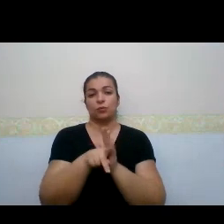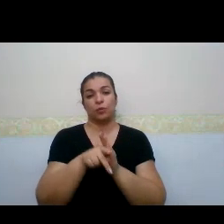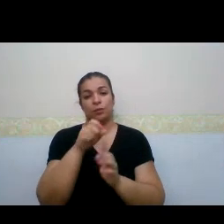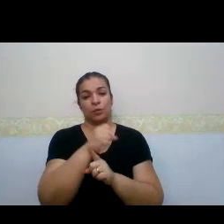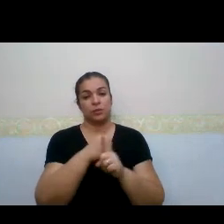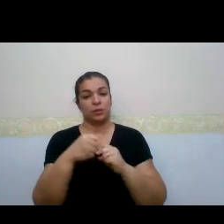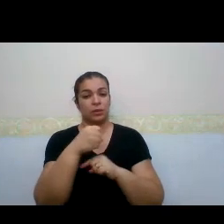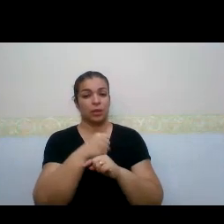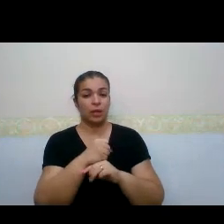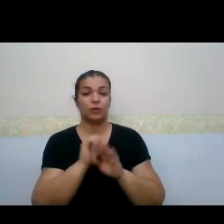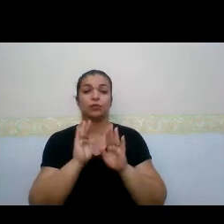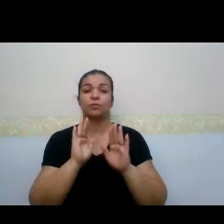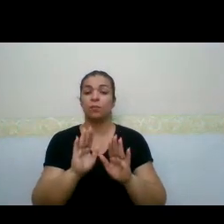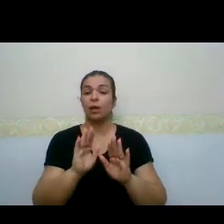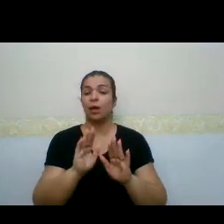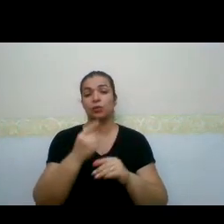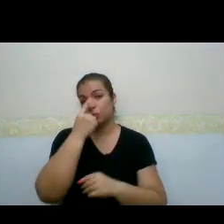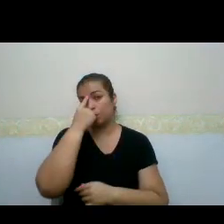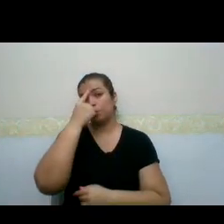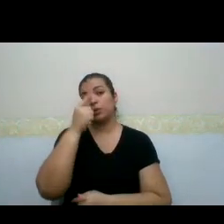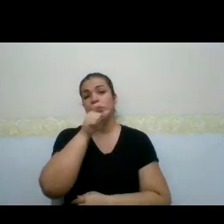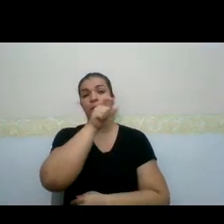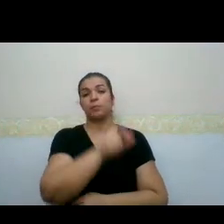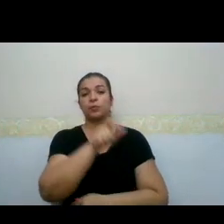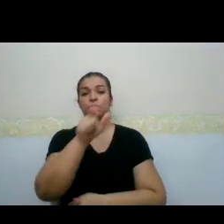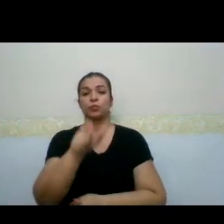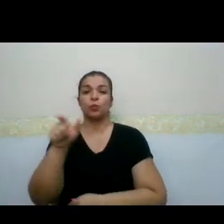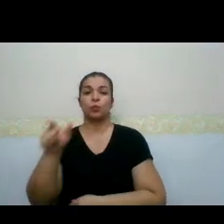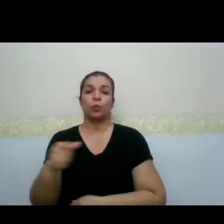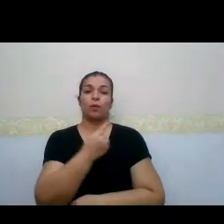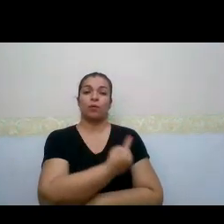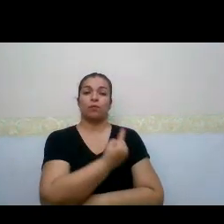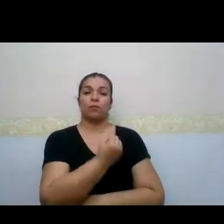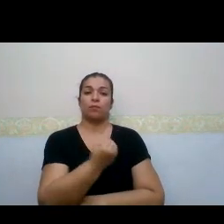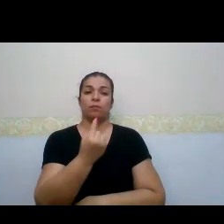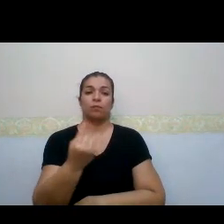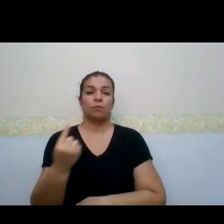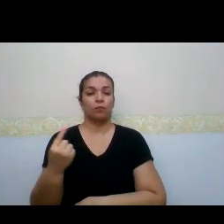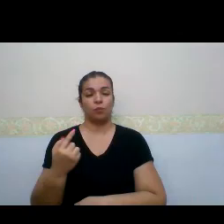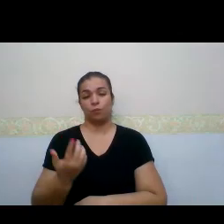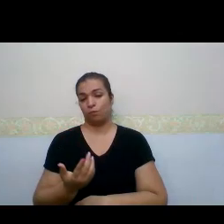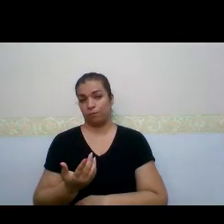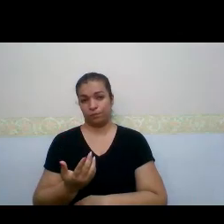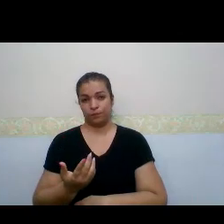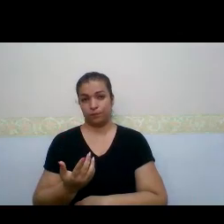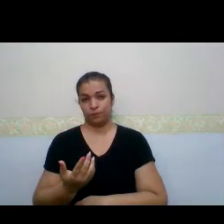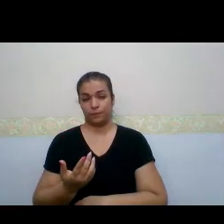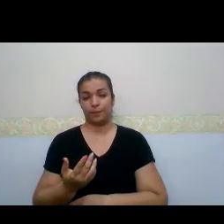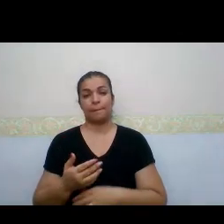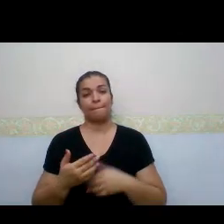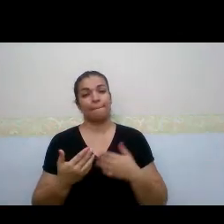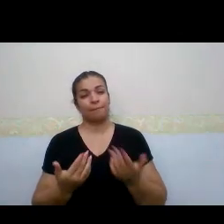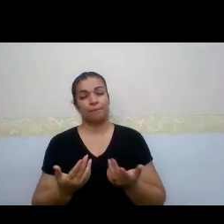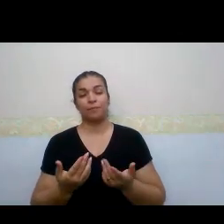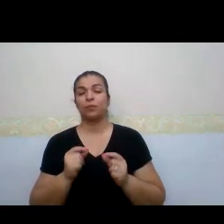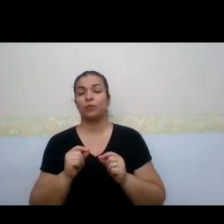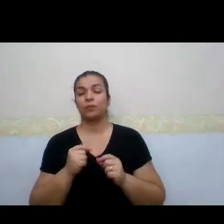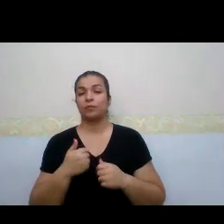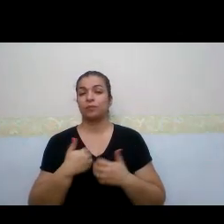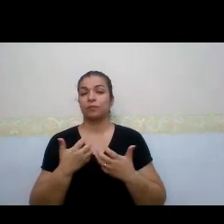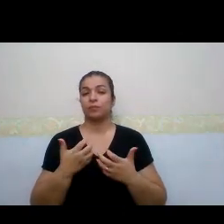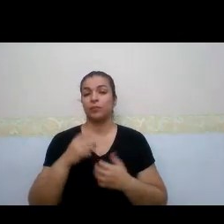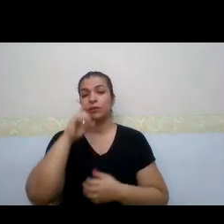na pessoa individualmente. Né? É como se eu quisesse que direitos e deveres fosse